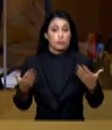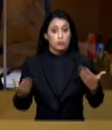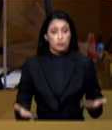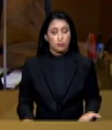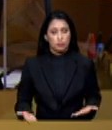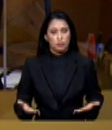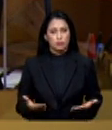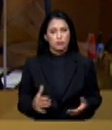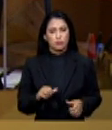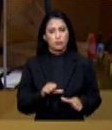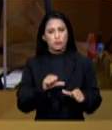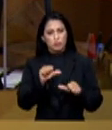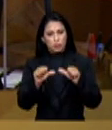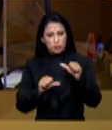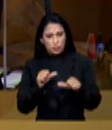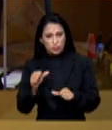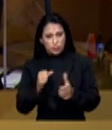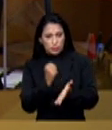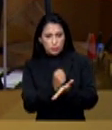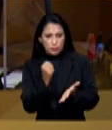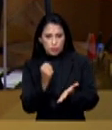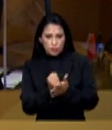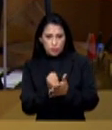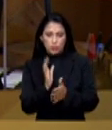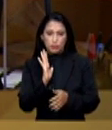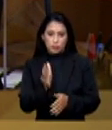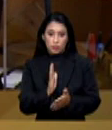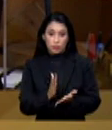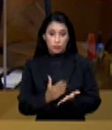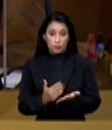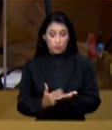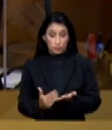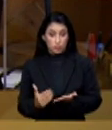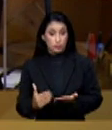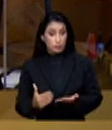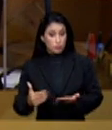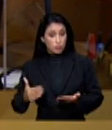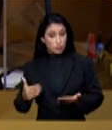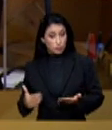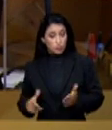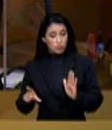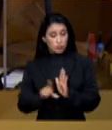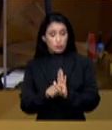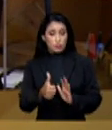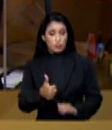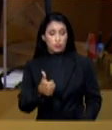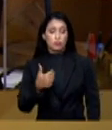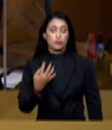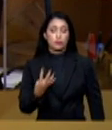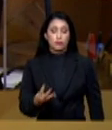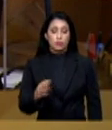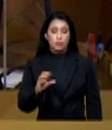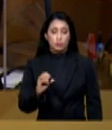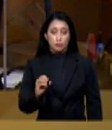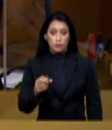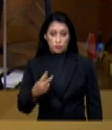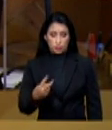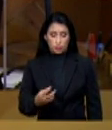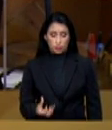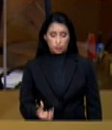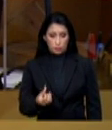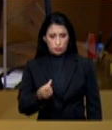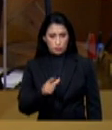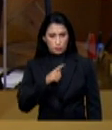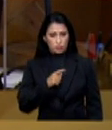regime de transição dos contratos de programa já em andamento porém a lei 14 1026 definiu